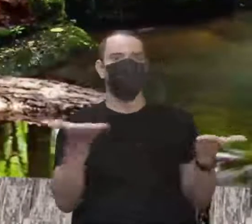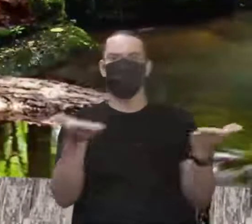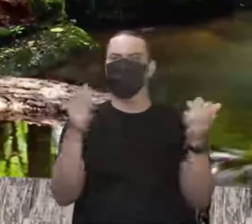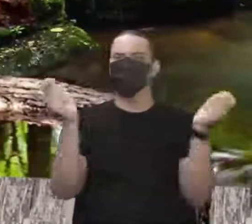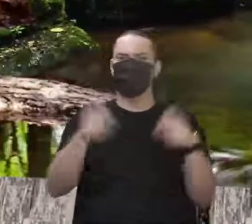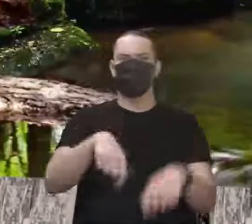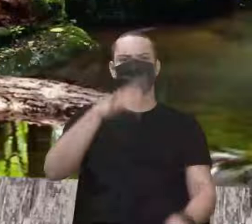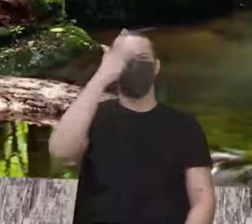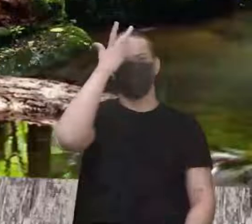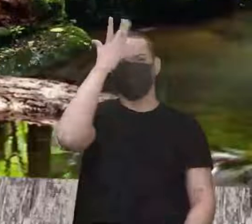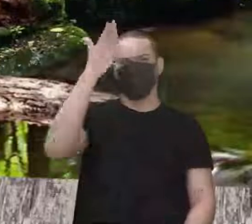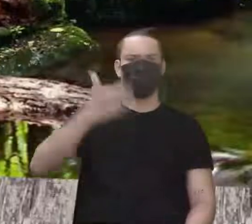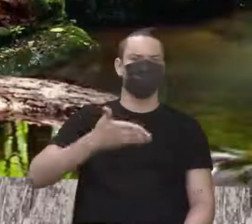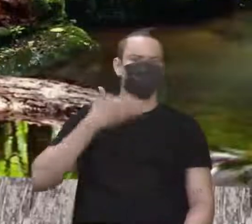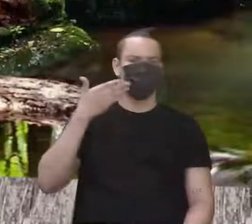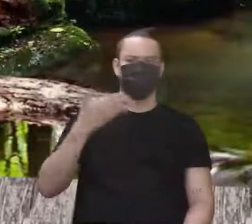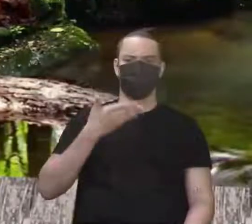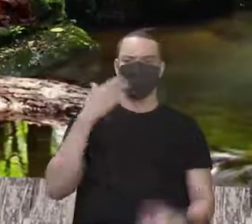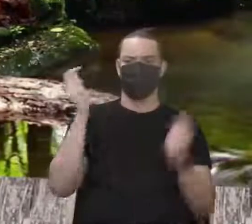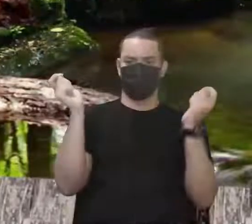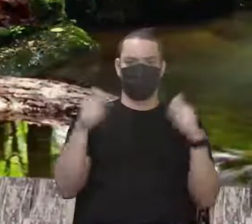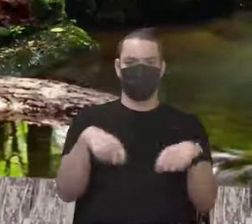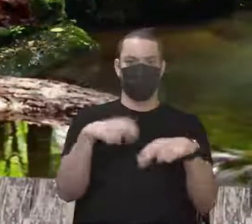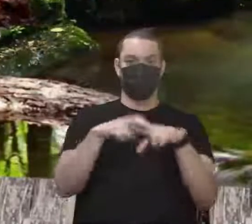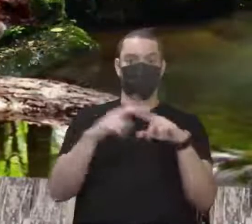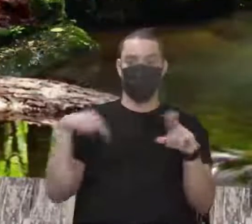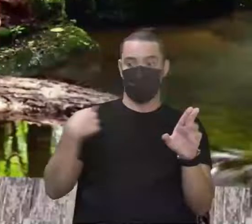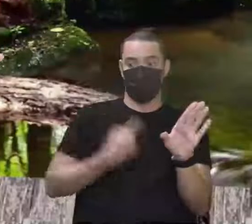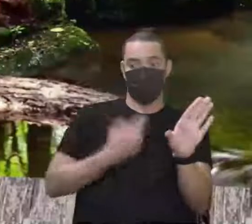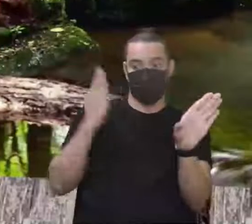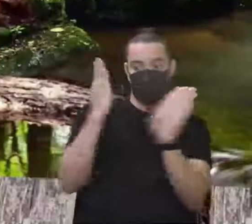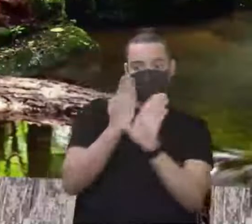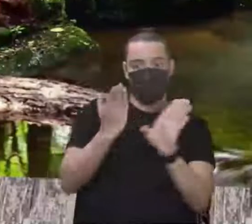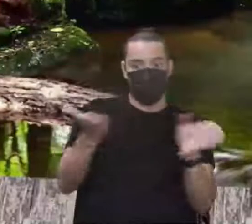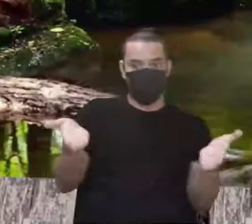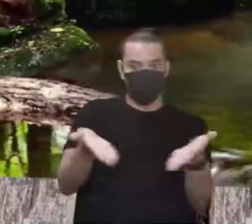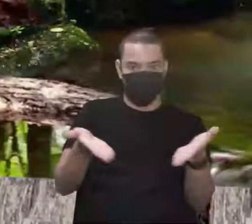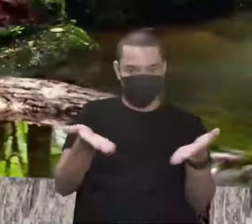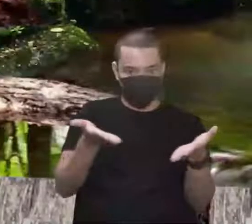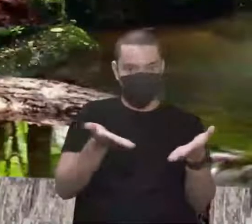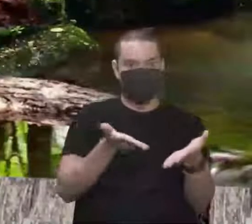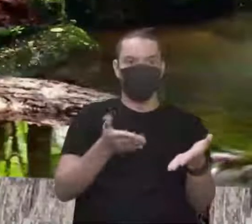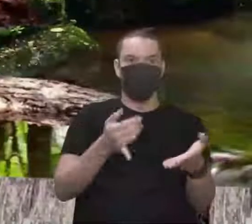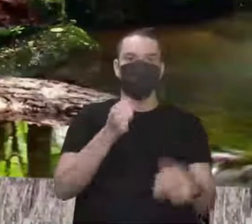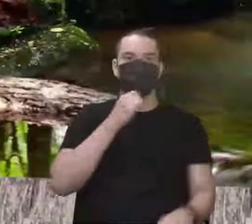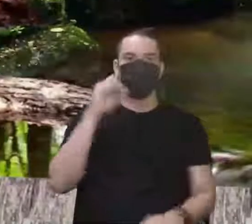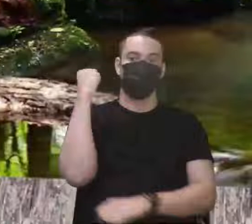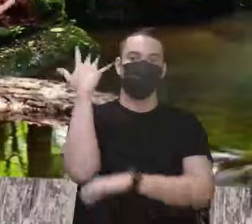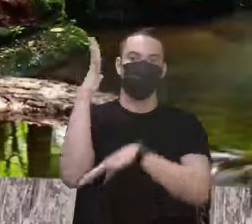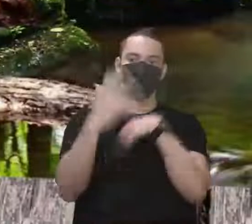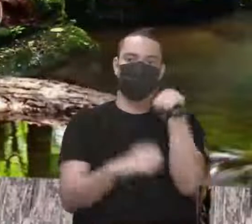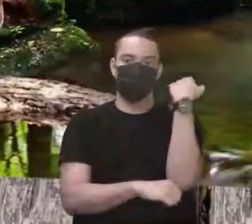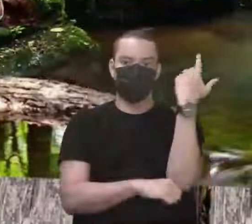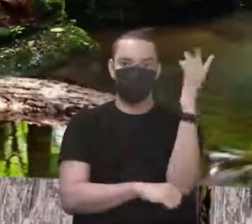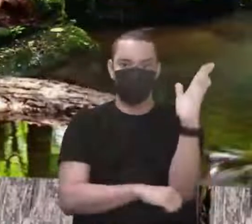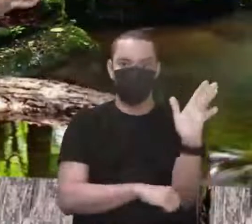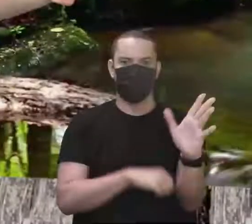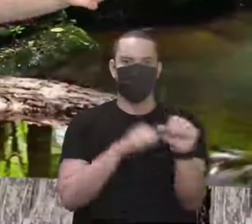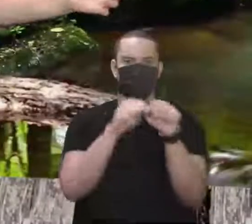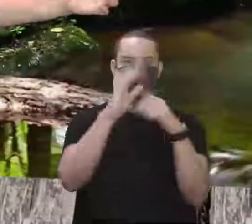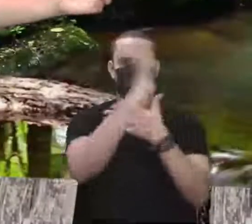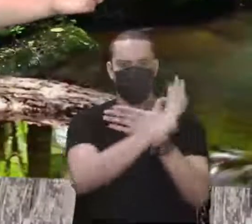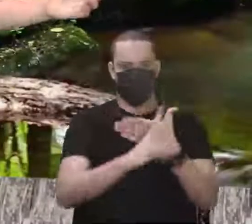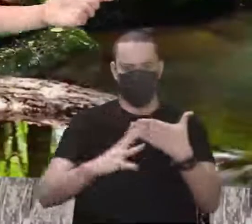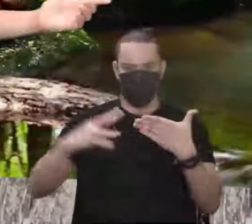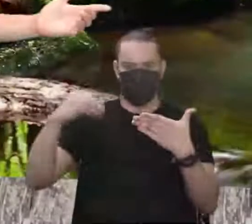essa facilidade. Então, quando nós descobrimos hoje, vamos estar lá na floresta, né? Na nossa Amazônia